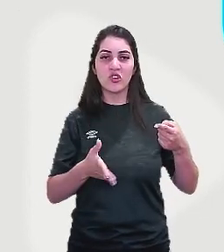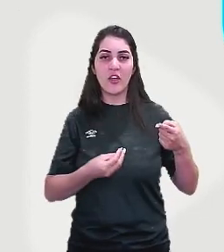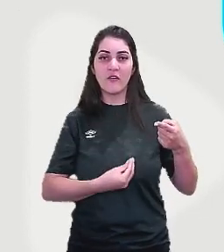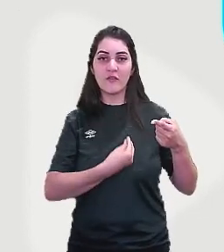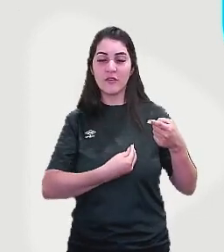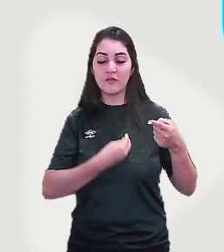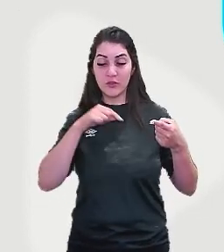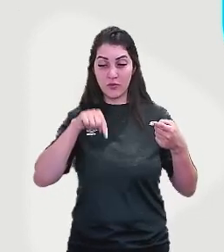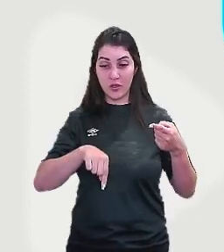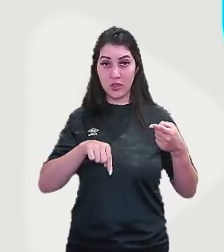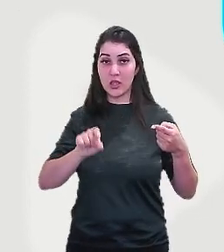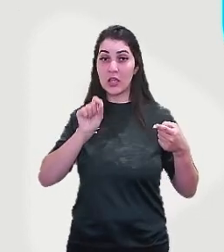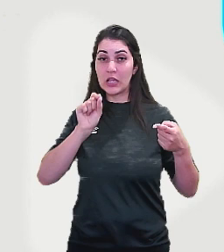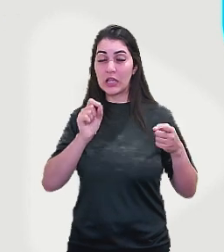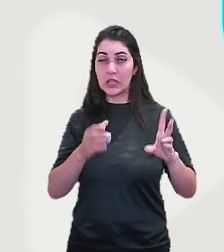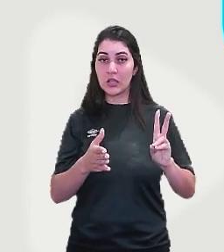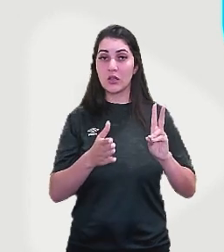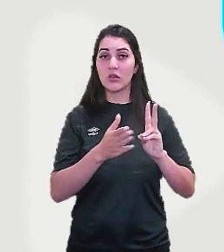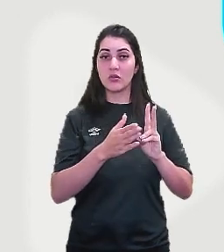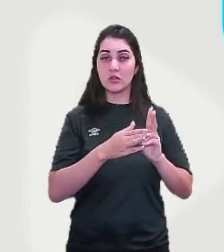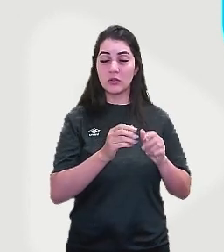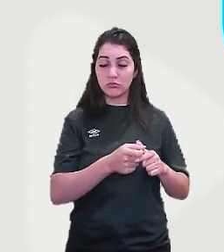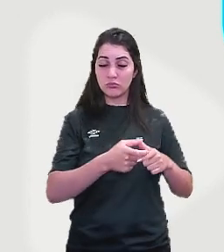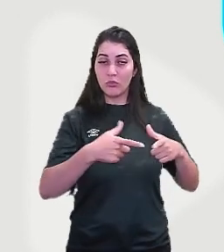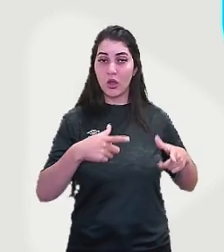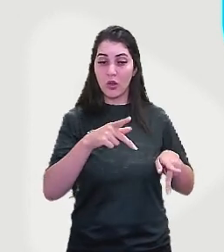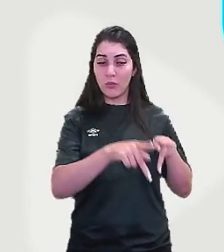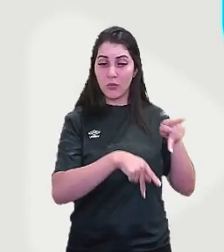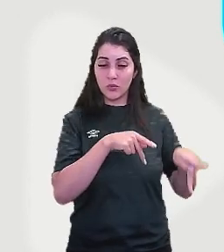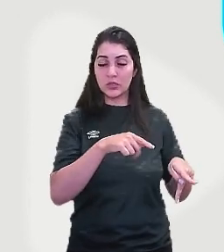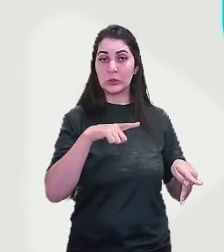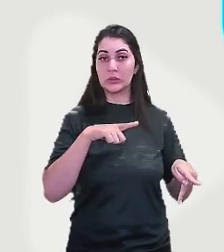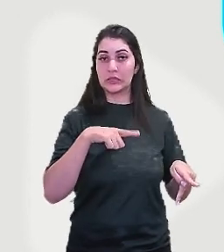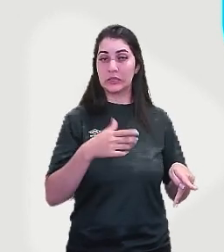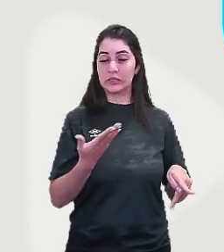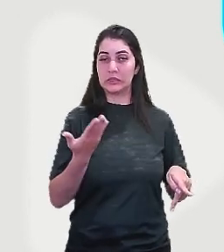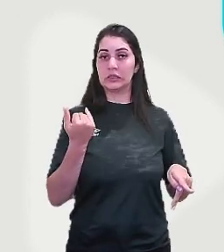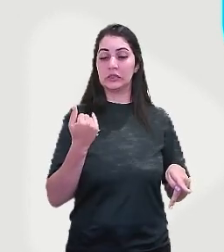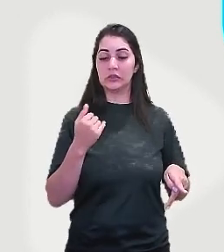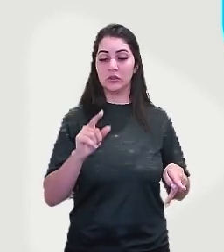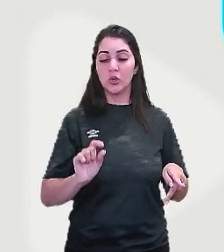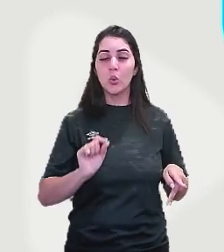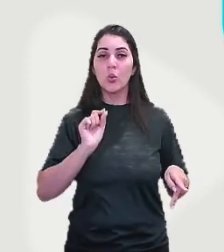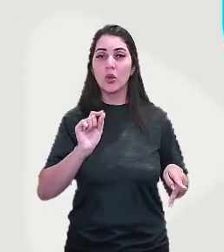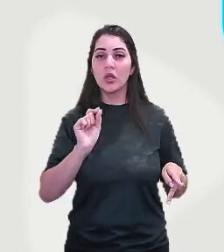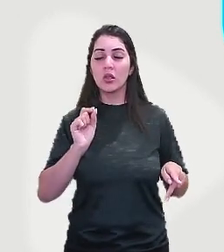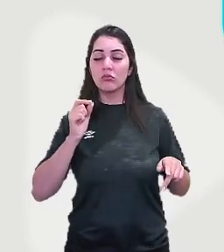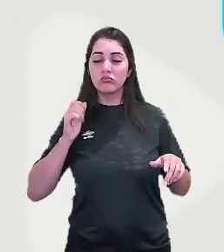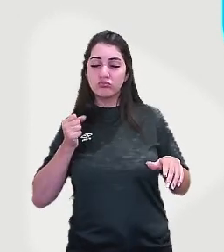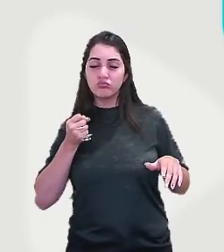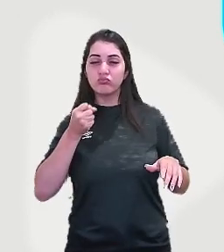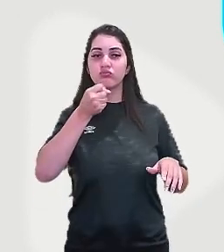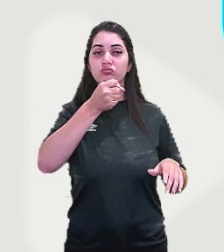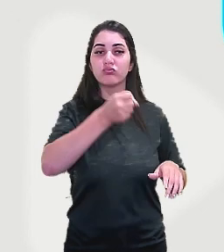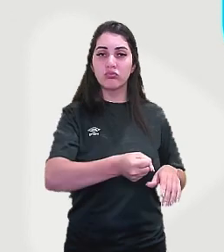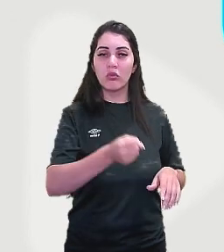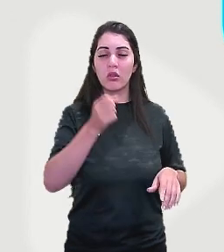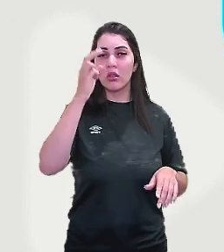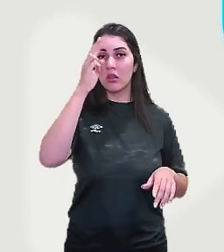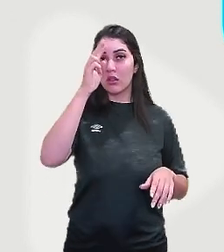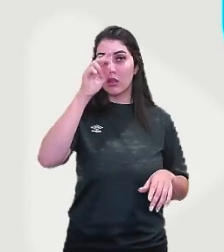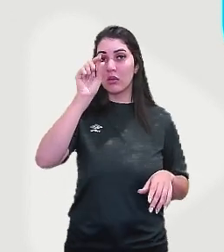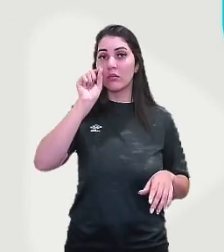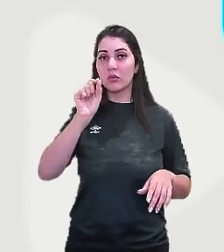que eram quem? Os índios, que era a maior população que se tinha. Os que foram trazidos, lembra